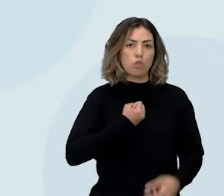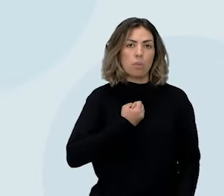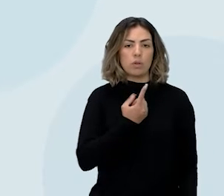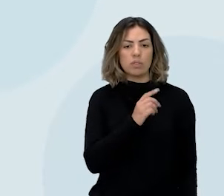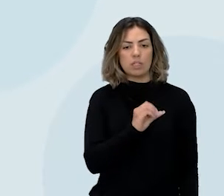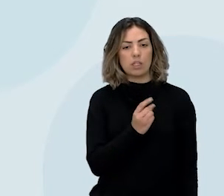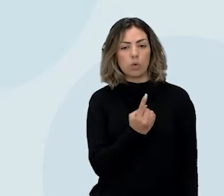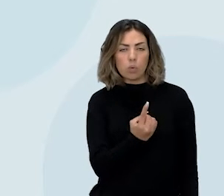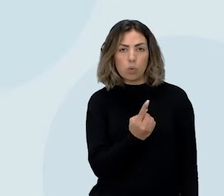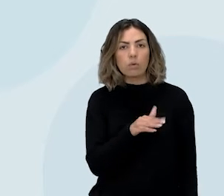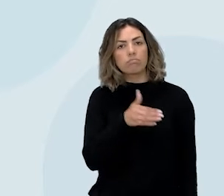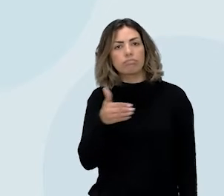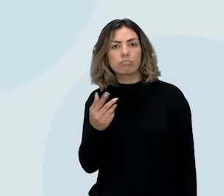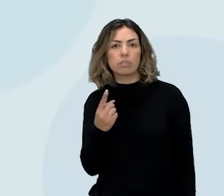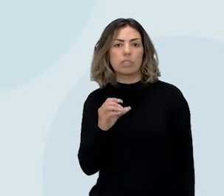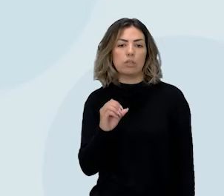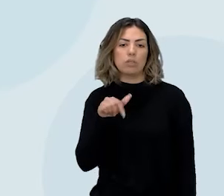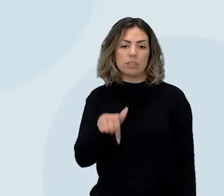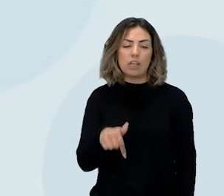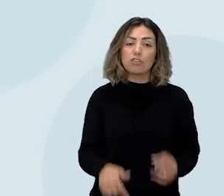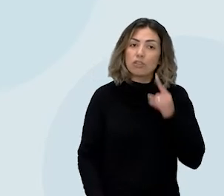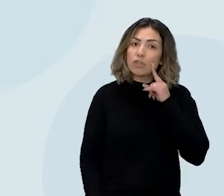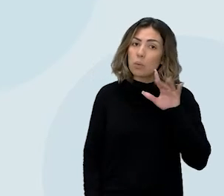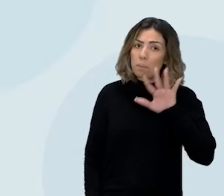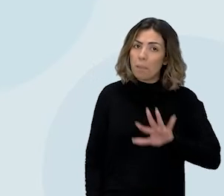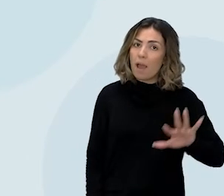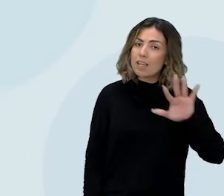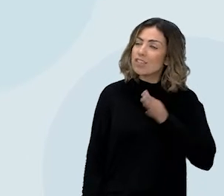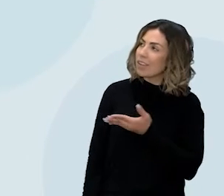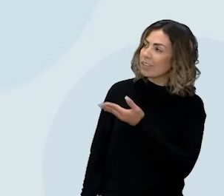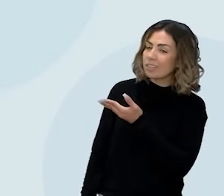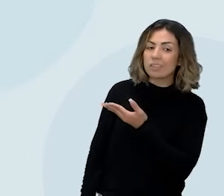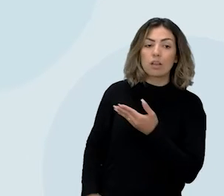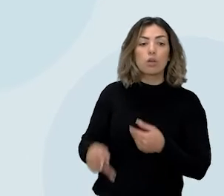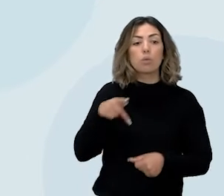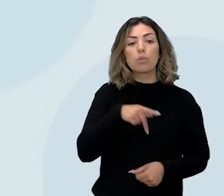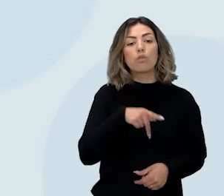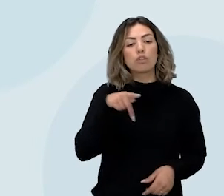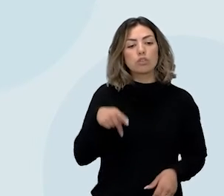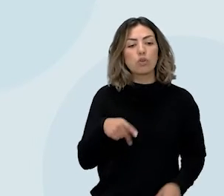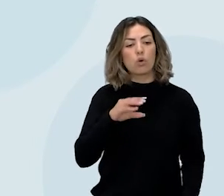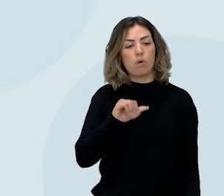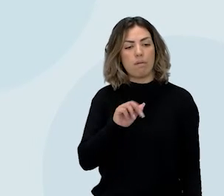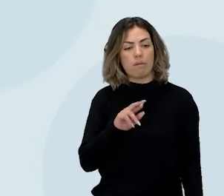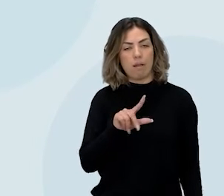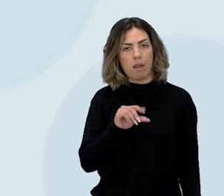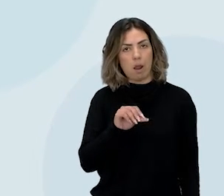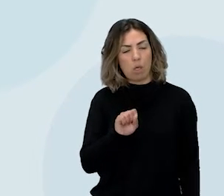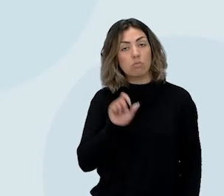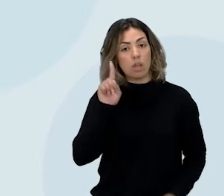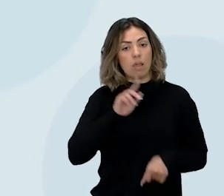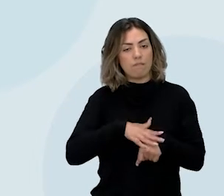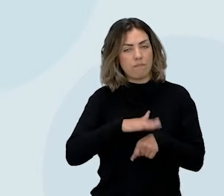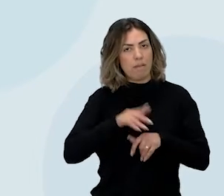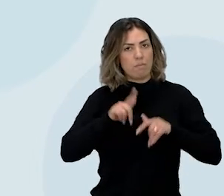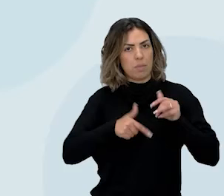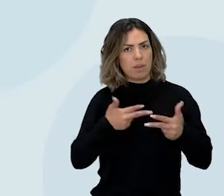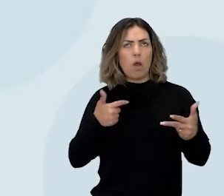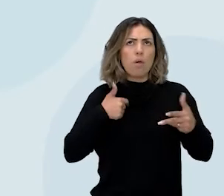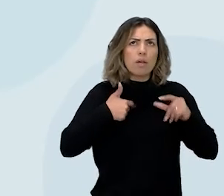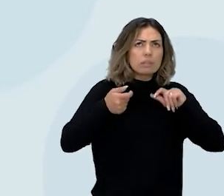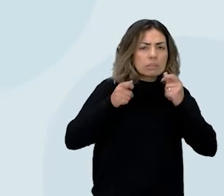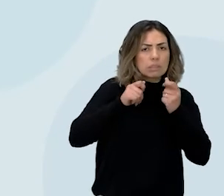Então, passando, olha aí essa imagem, o professor Carlos Magno Sampaio que preparou de antemão esse material que eu dei uma adaptada.